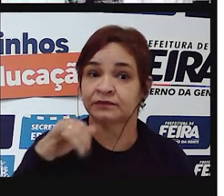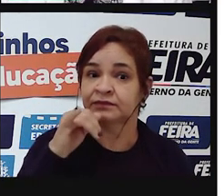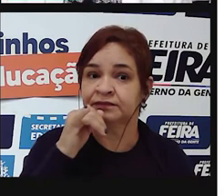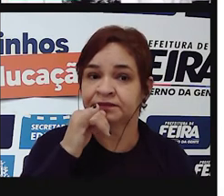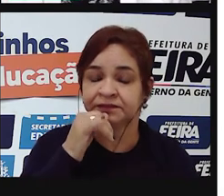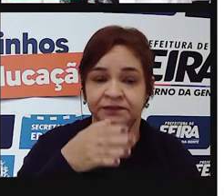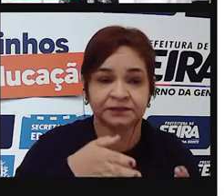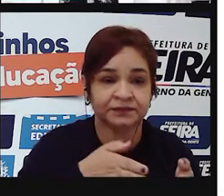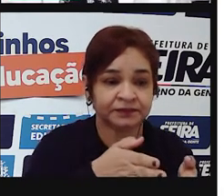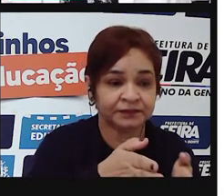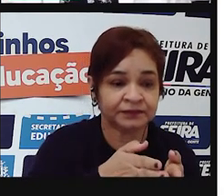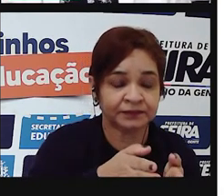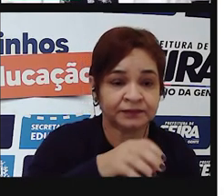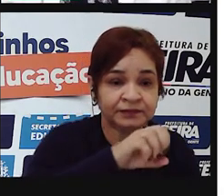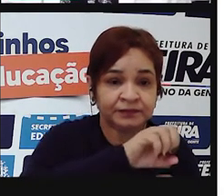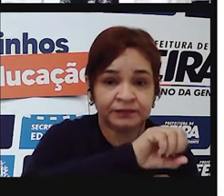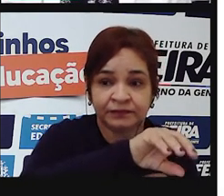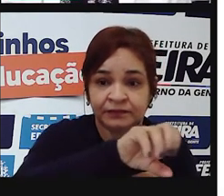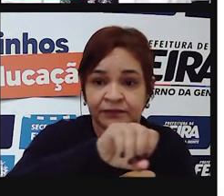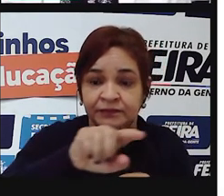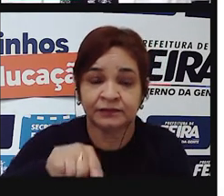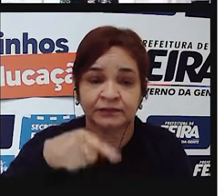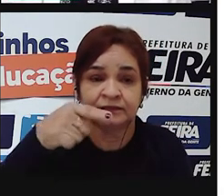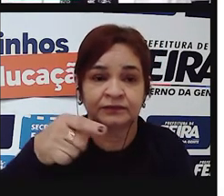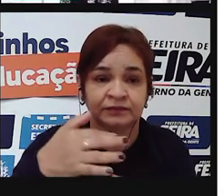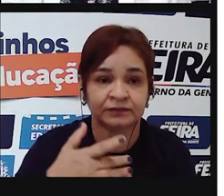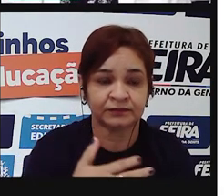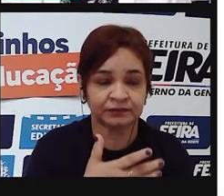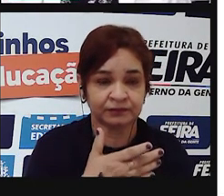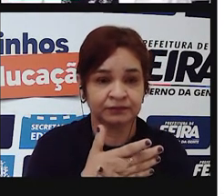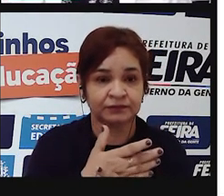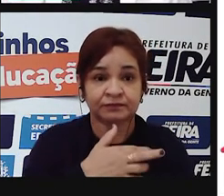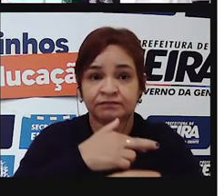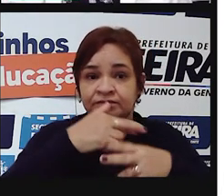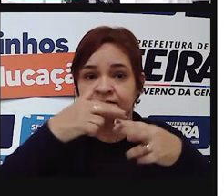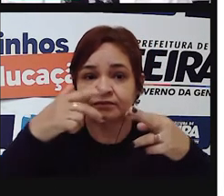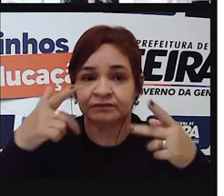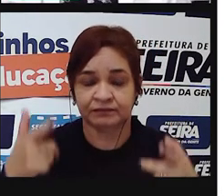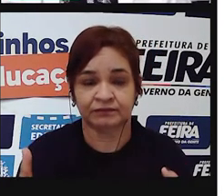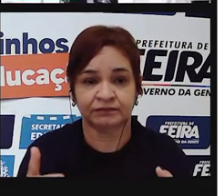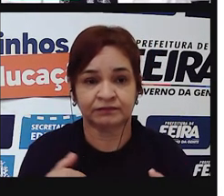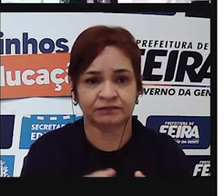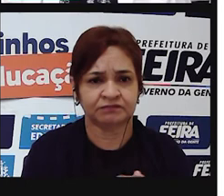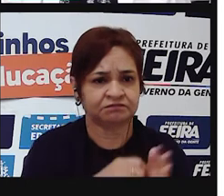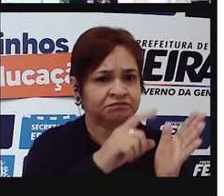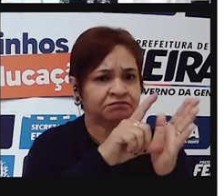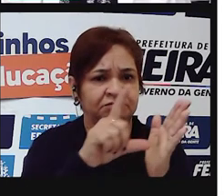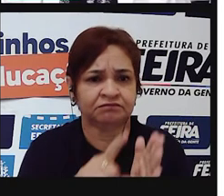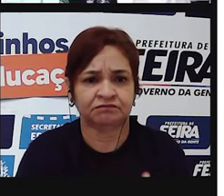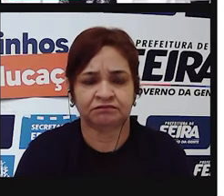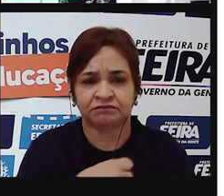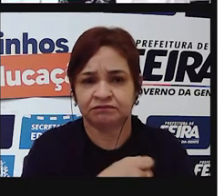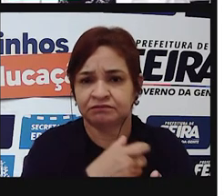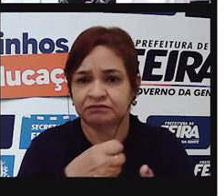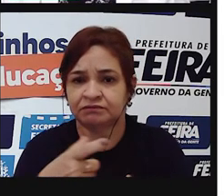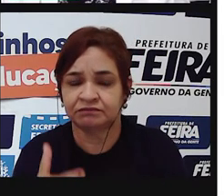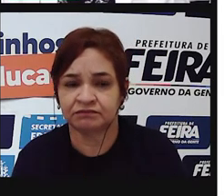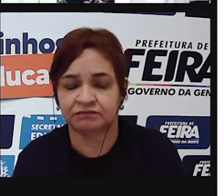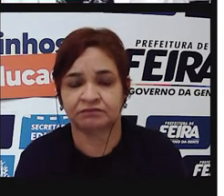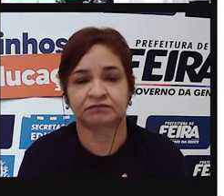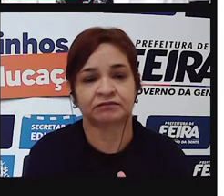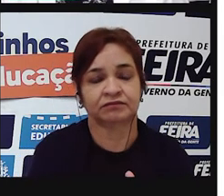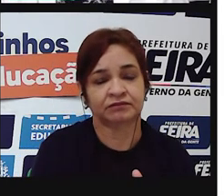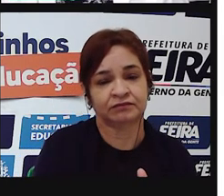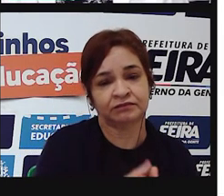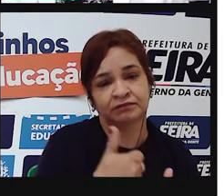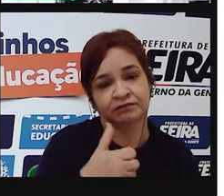estradas e as intensivas atividades econômicas. Durante as décadas de 1930